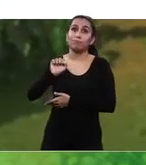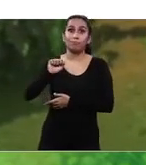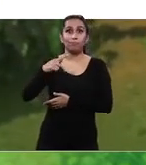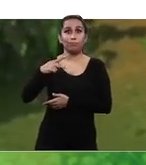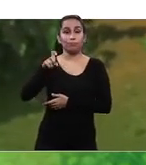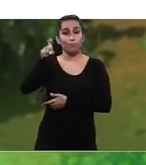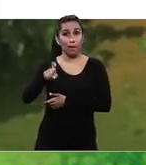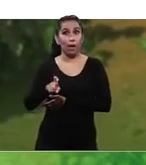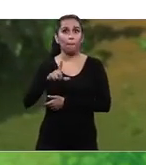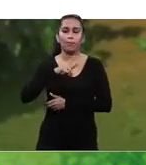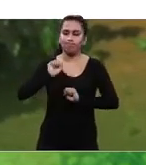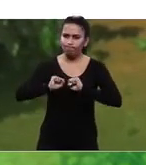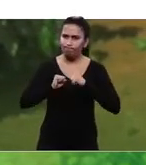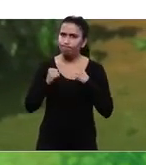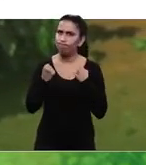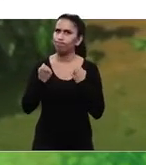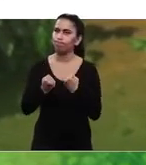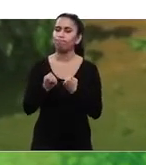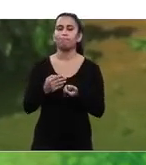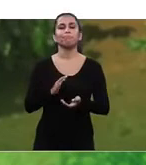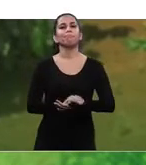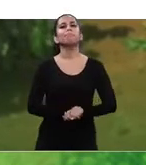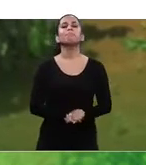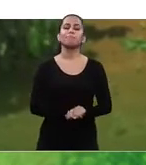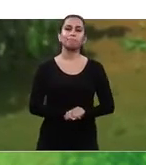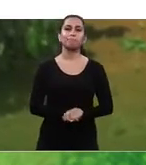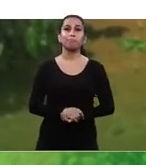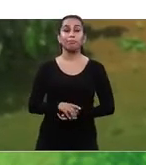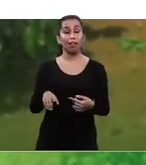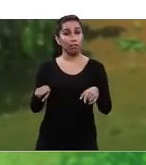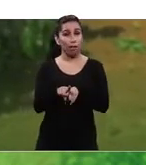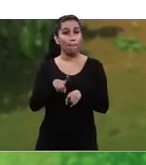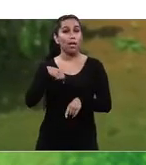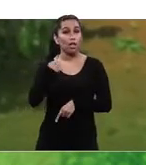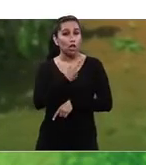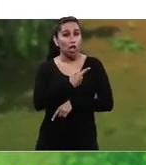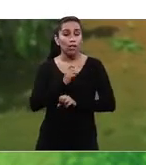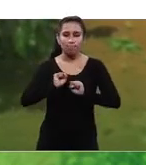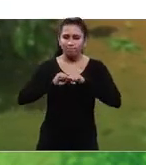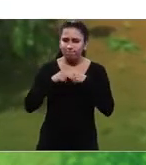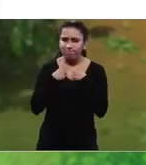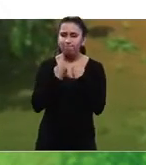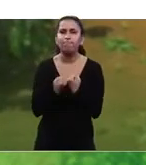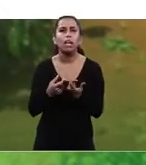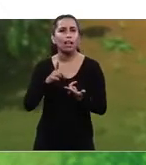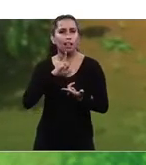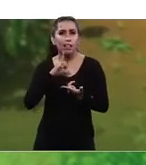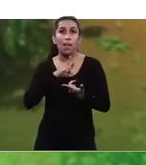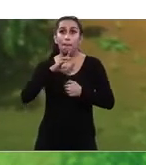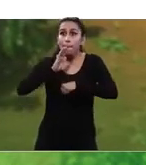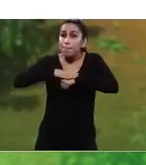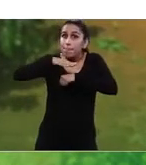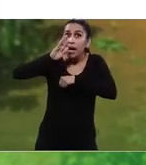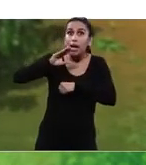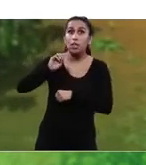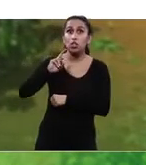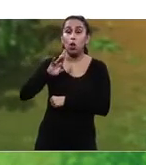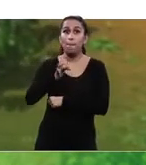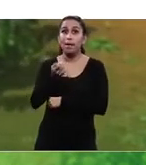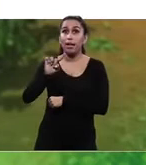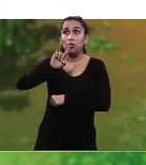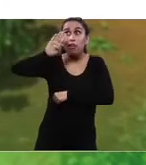nesse esforço. Também fazemos a promoção da internacionalização das empresas brasileiras com a abertura de operações lá fora.